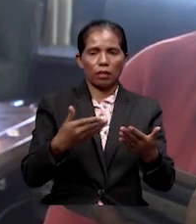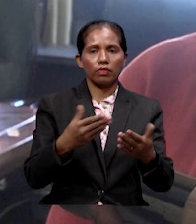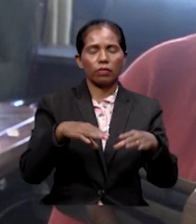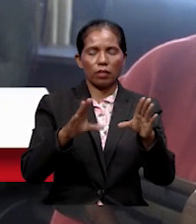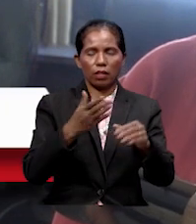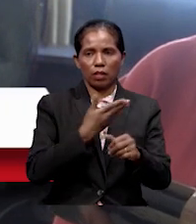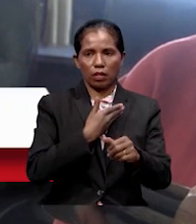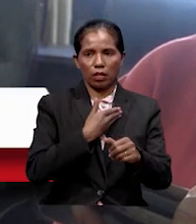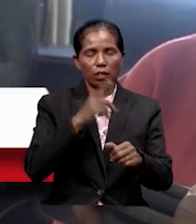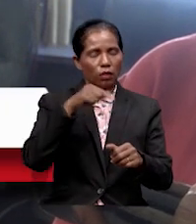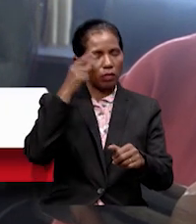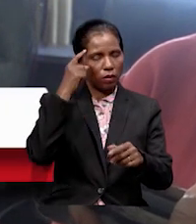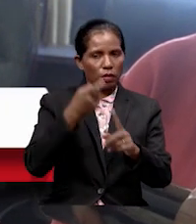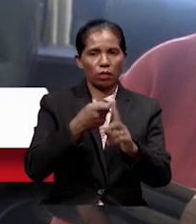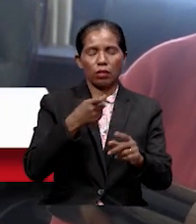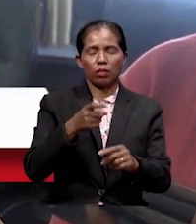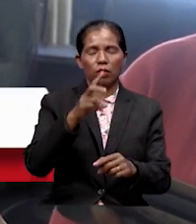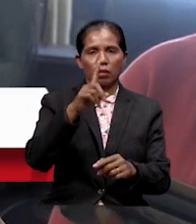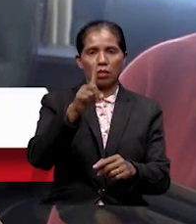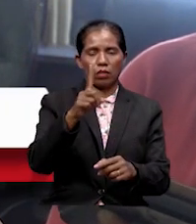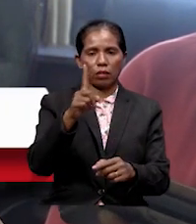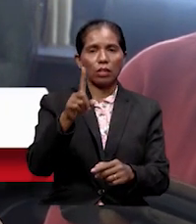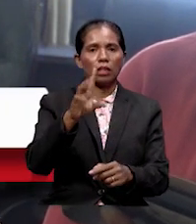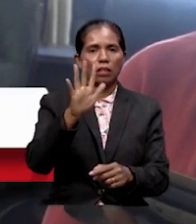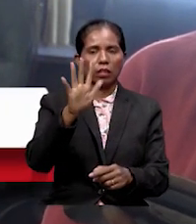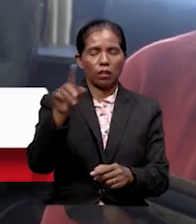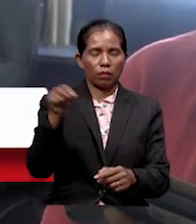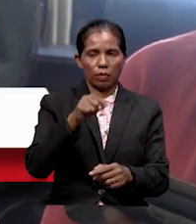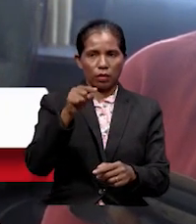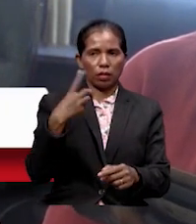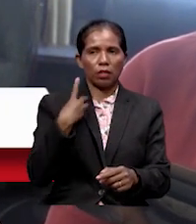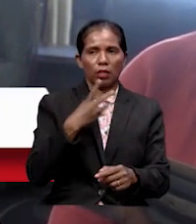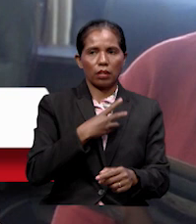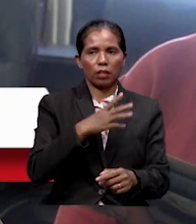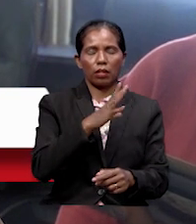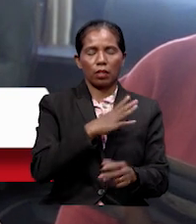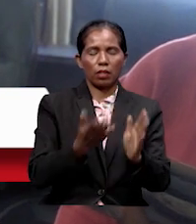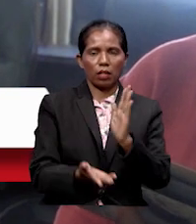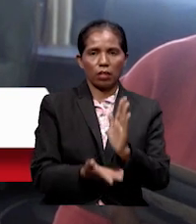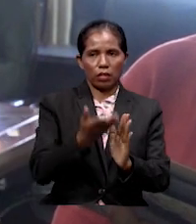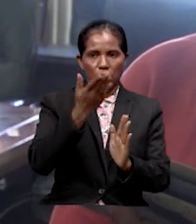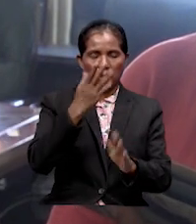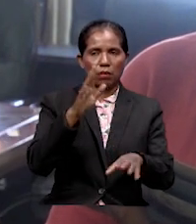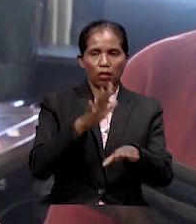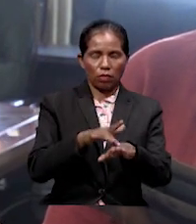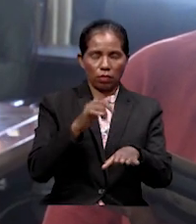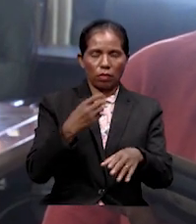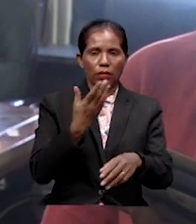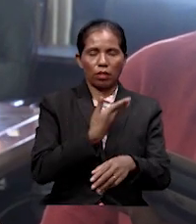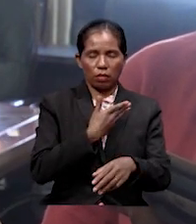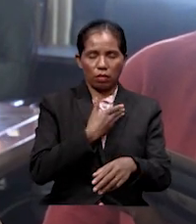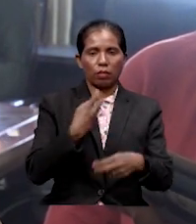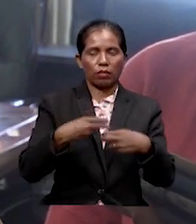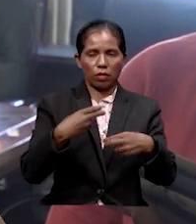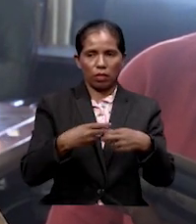o governo se 2,5%, sai para 5%. Mas bem, Itania, onde também depende, se sai importação, uma querida nem afeta ali. Se sai,